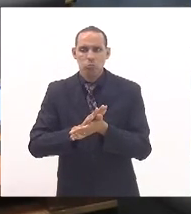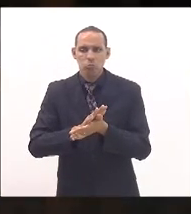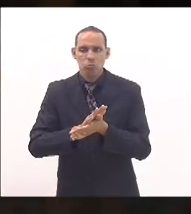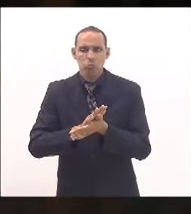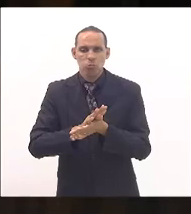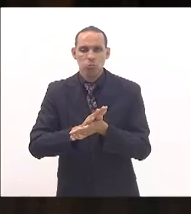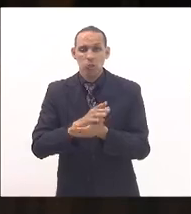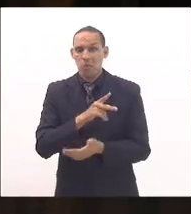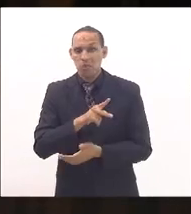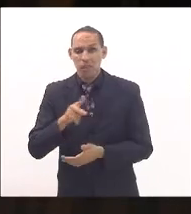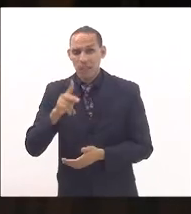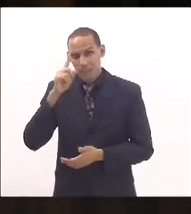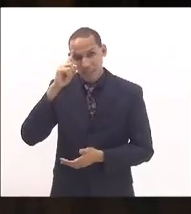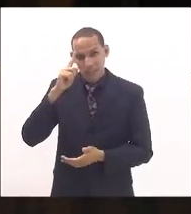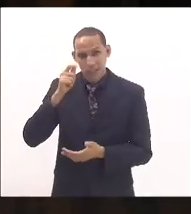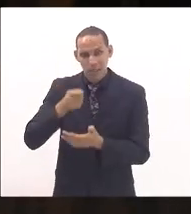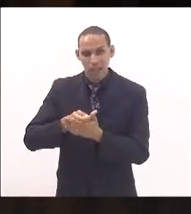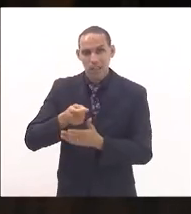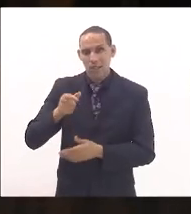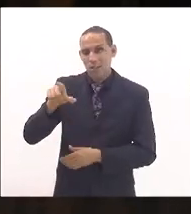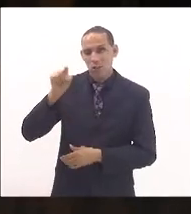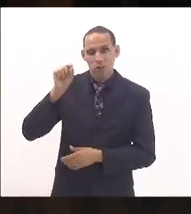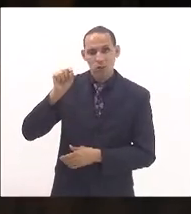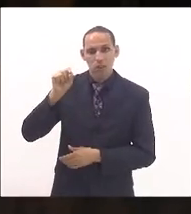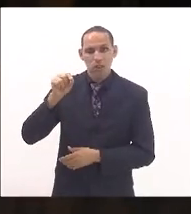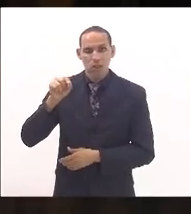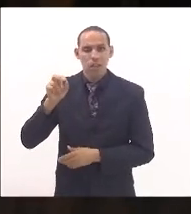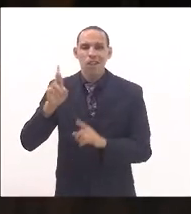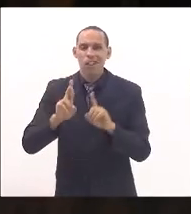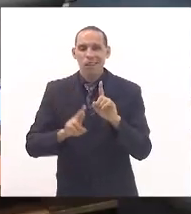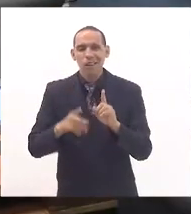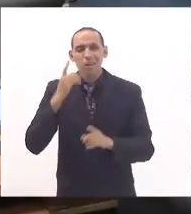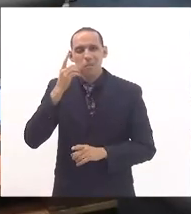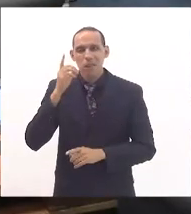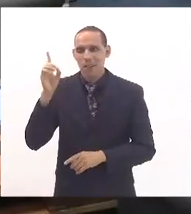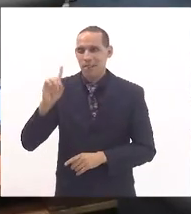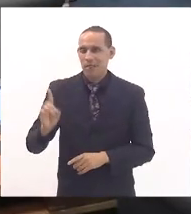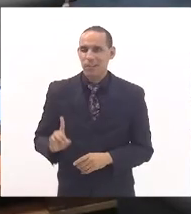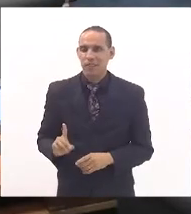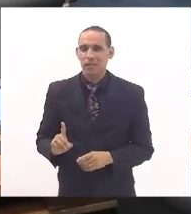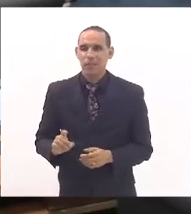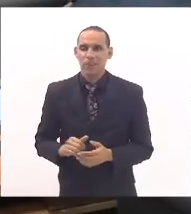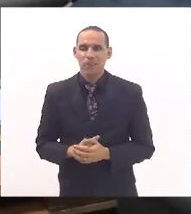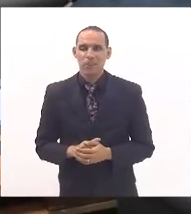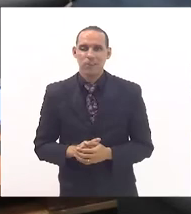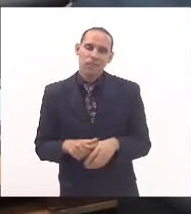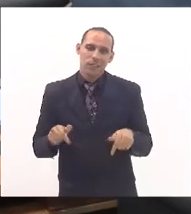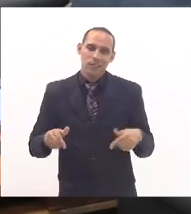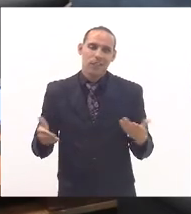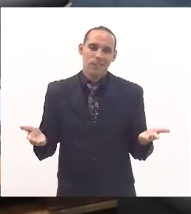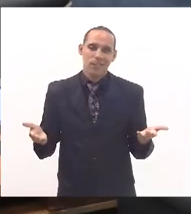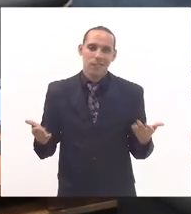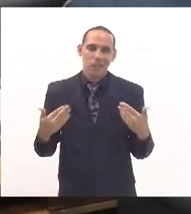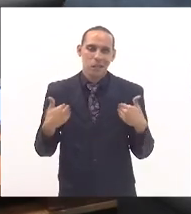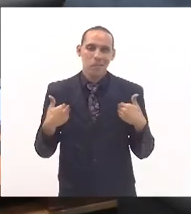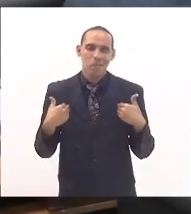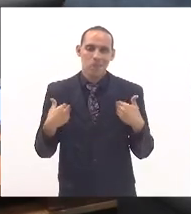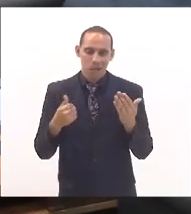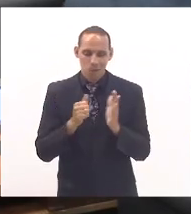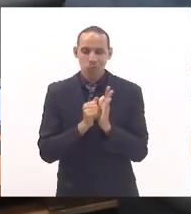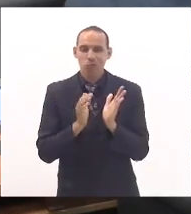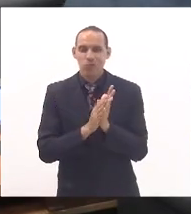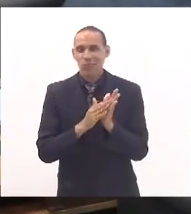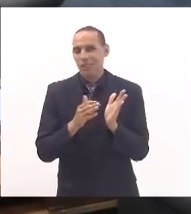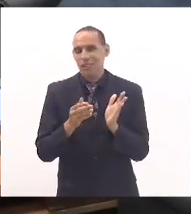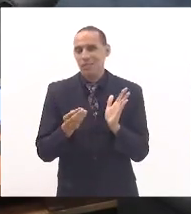Presidência designa relator, deputada Dani. Pelo menos aqui nas minhas anotações